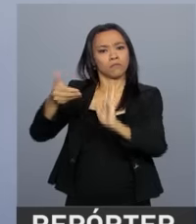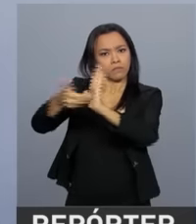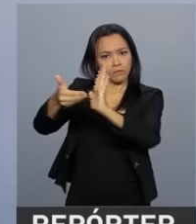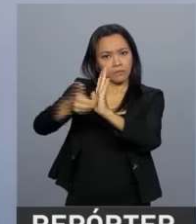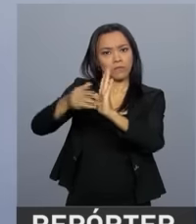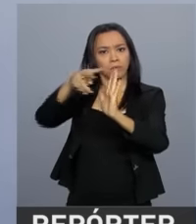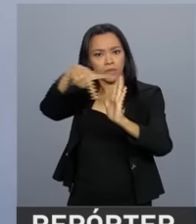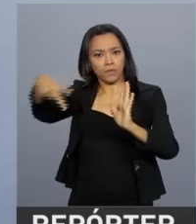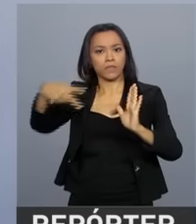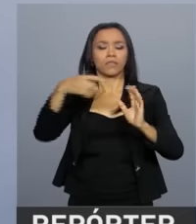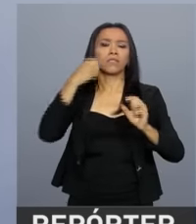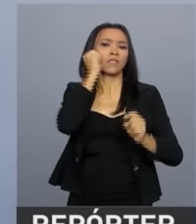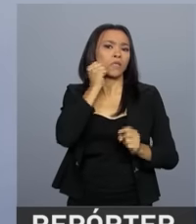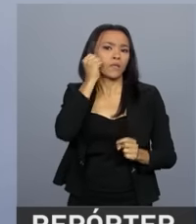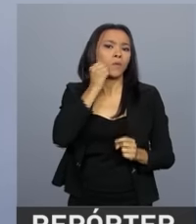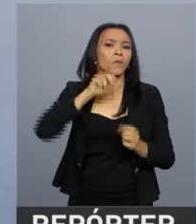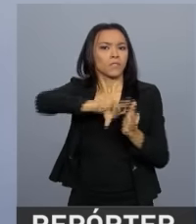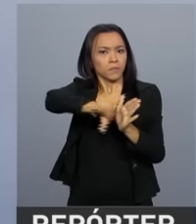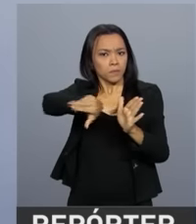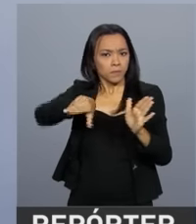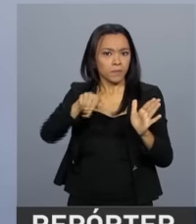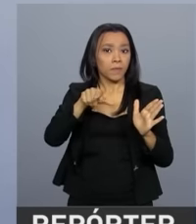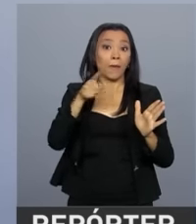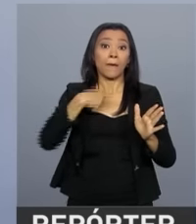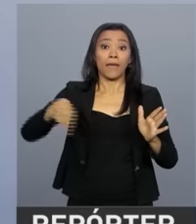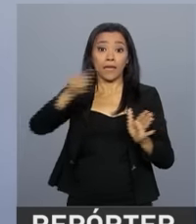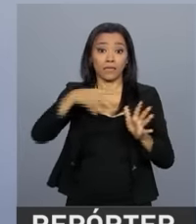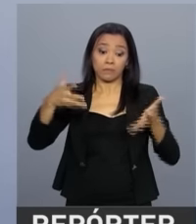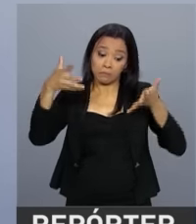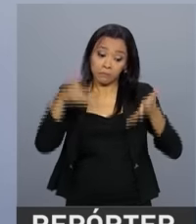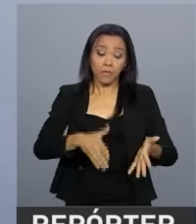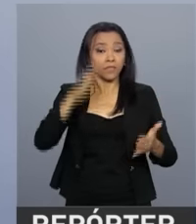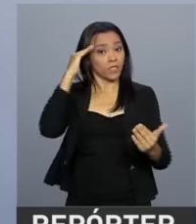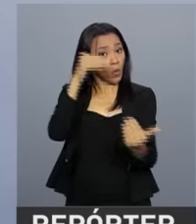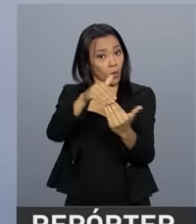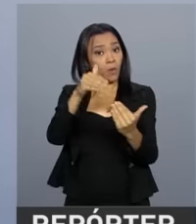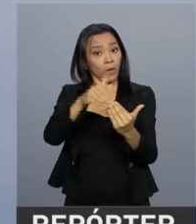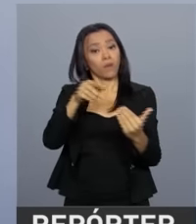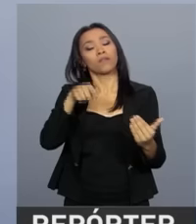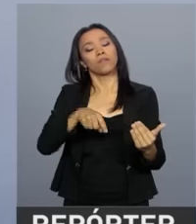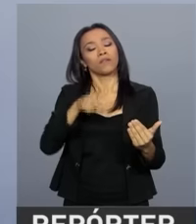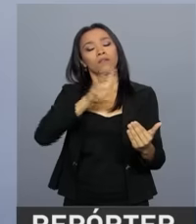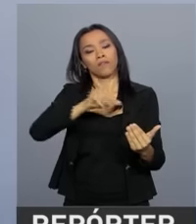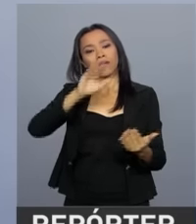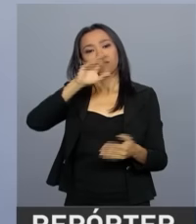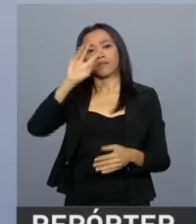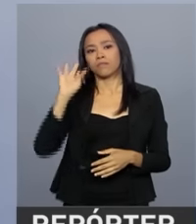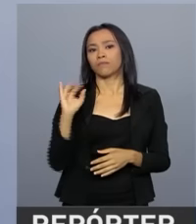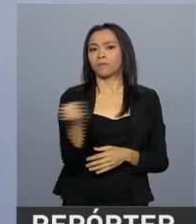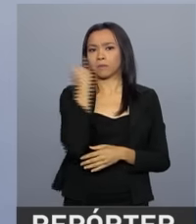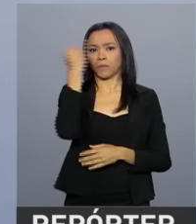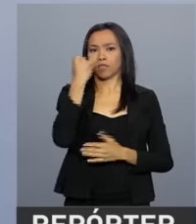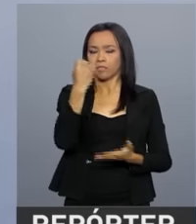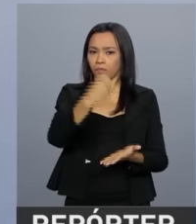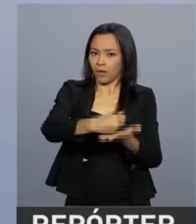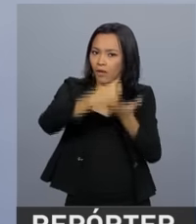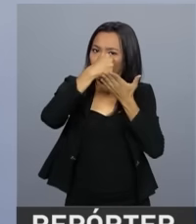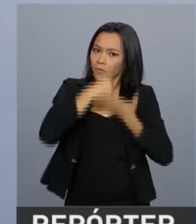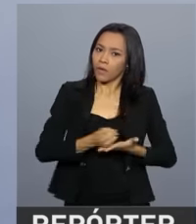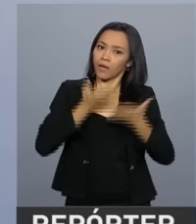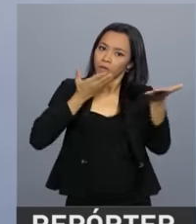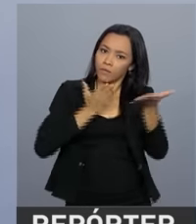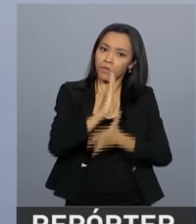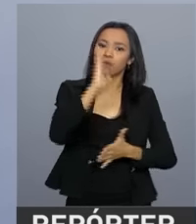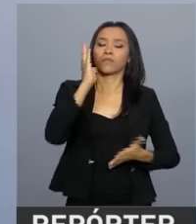lideranças senadoras e senadores partilha desse s e será parceiro decisivo para aprovação em